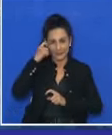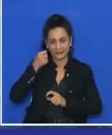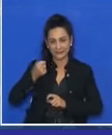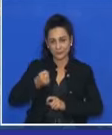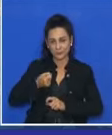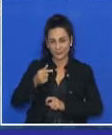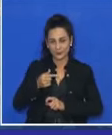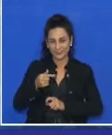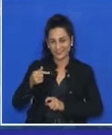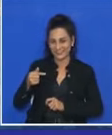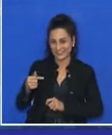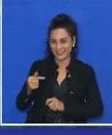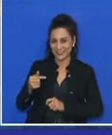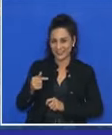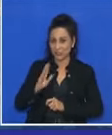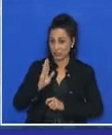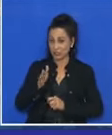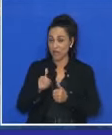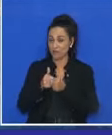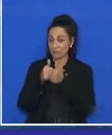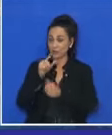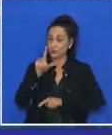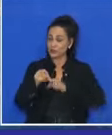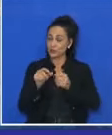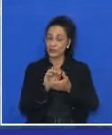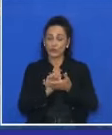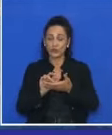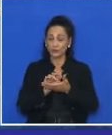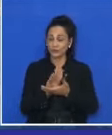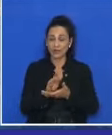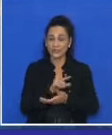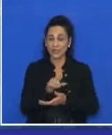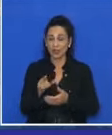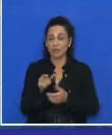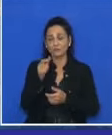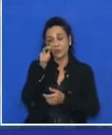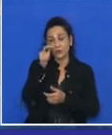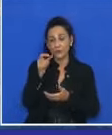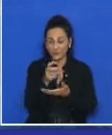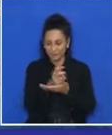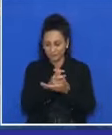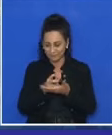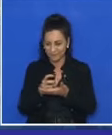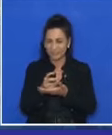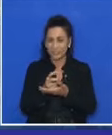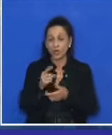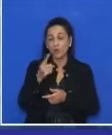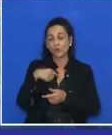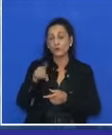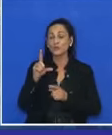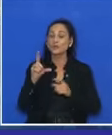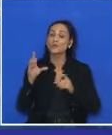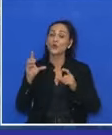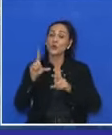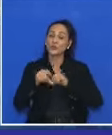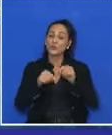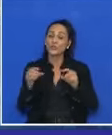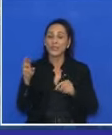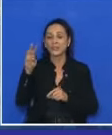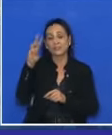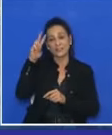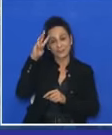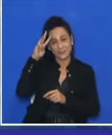Preta 77. Já acompanhamos o sorteio da Loto Fácil. Agora você conferindo quina. O último sorteio desta